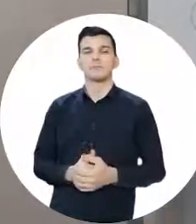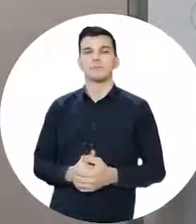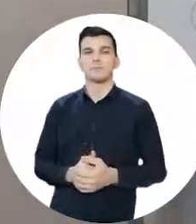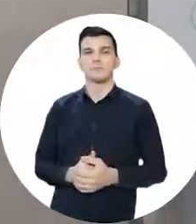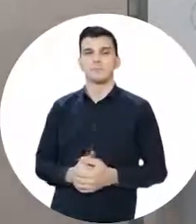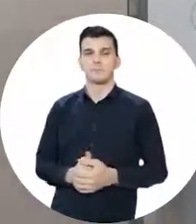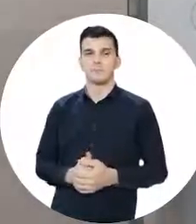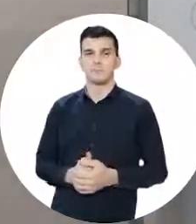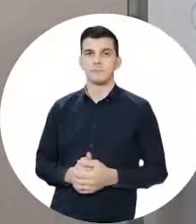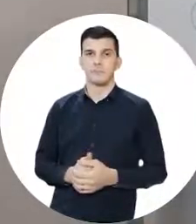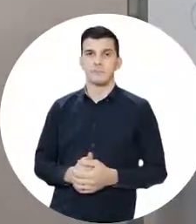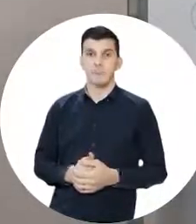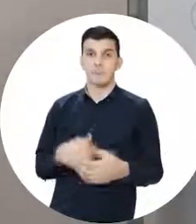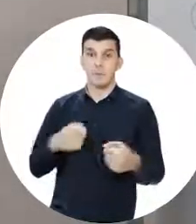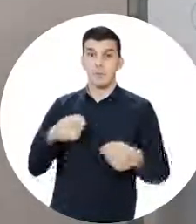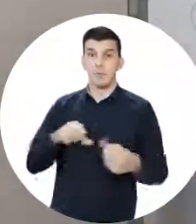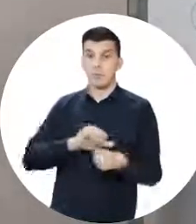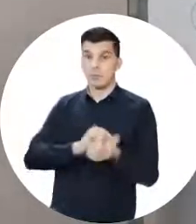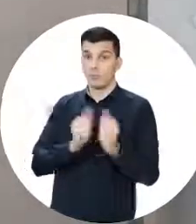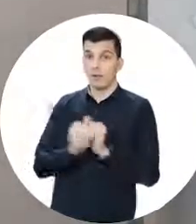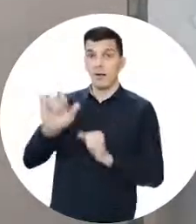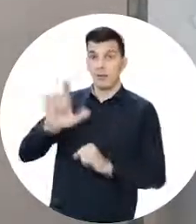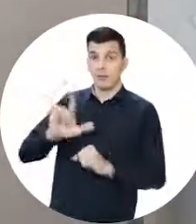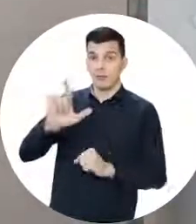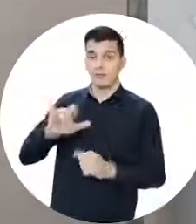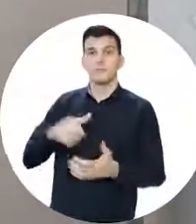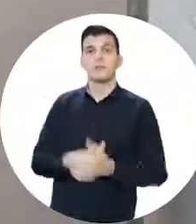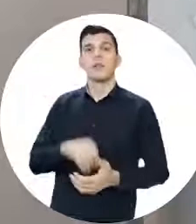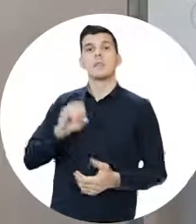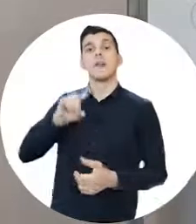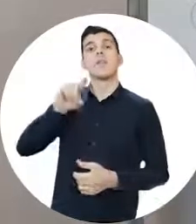comum, o volume tem que estar em litros.